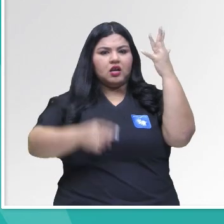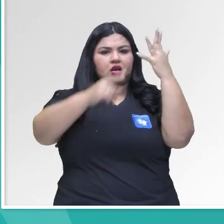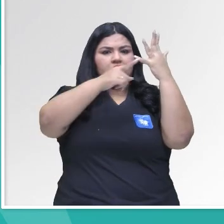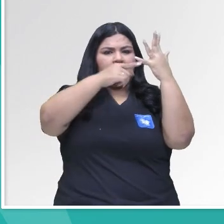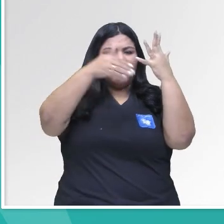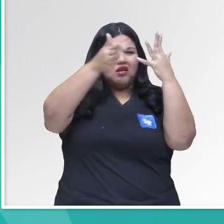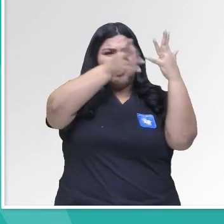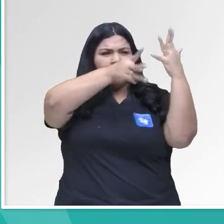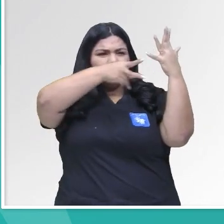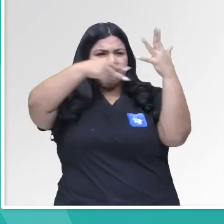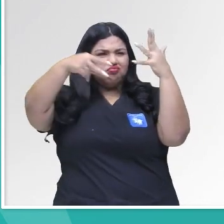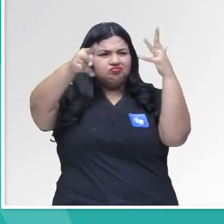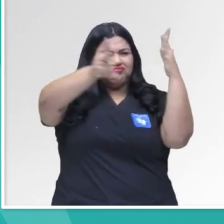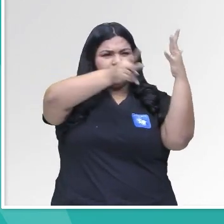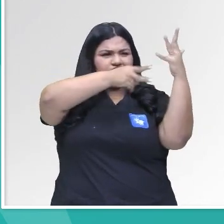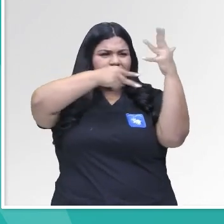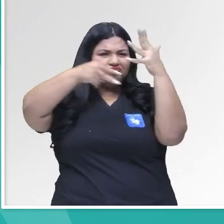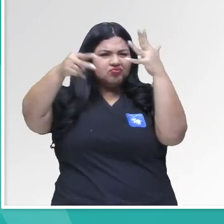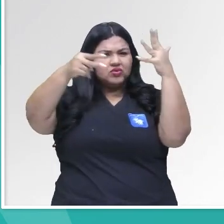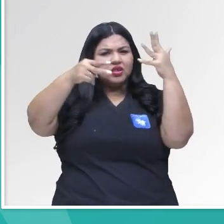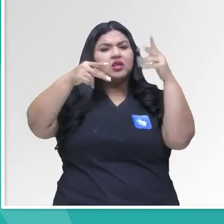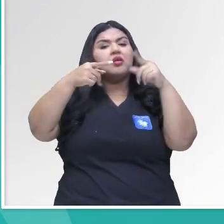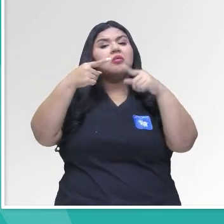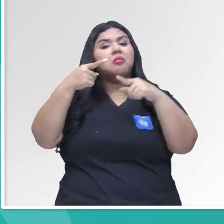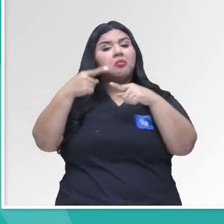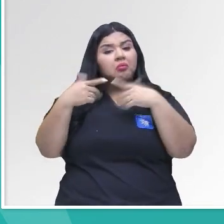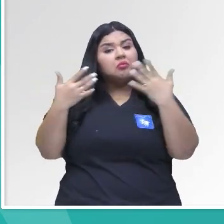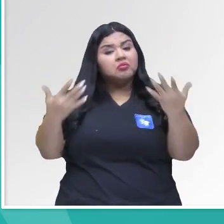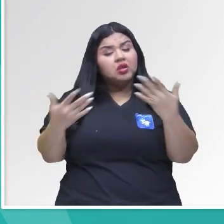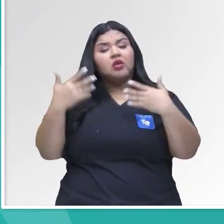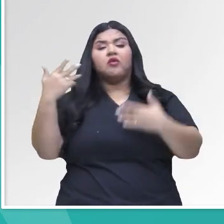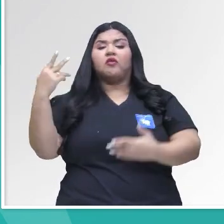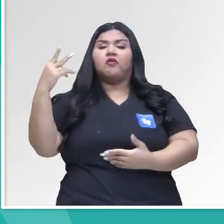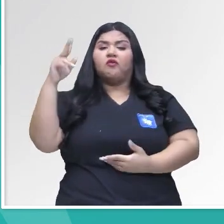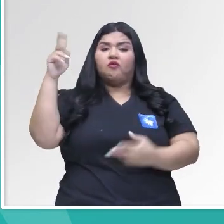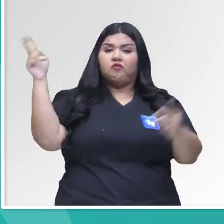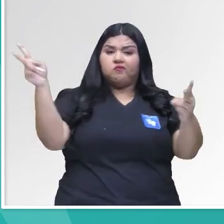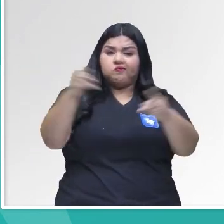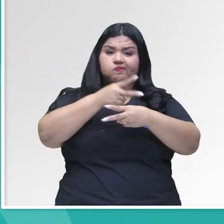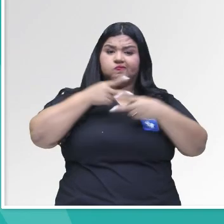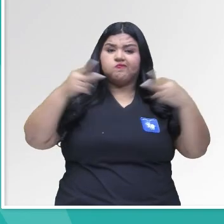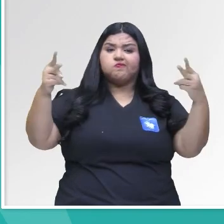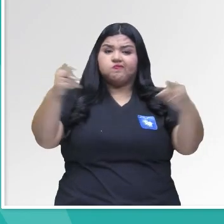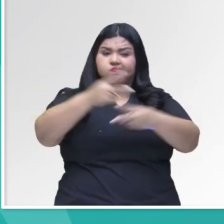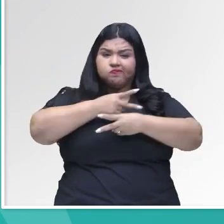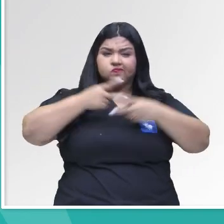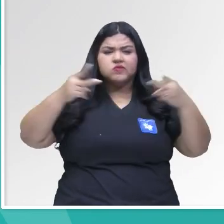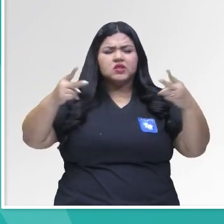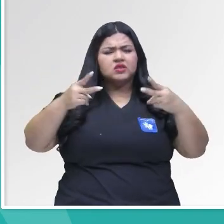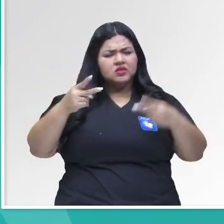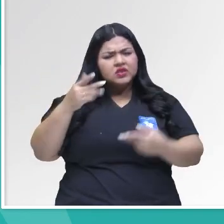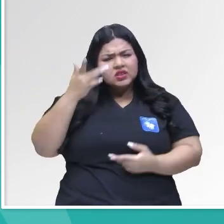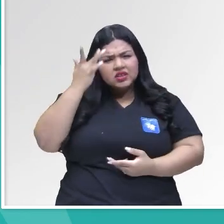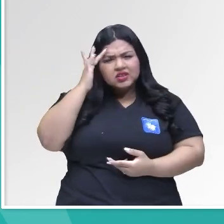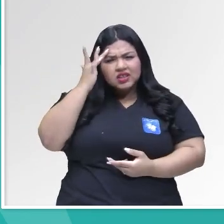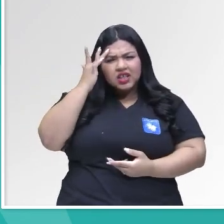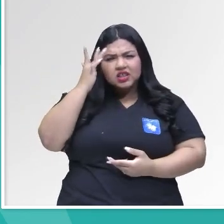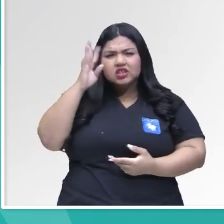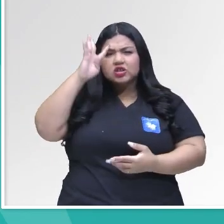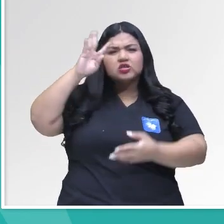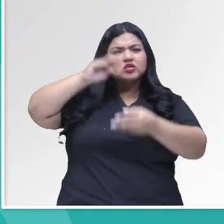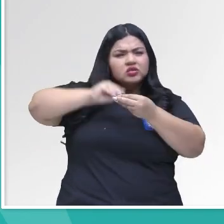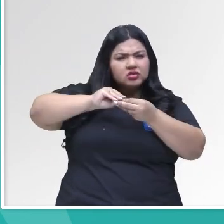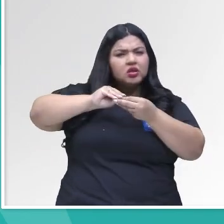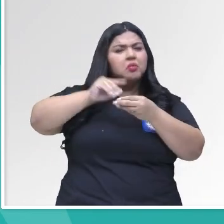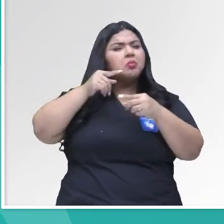portanto venta muito. Portanto venta muito. É uma conclusão? O que você acha? Eu estou tirando uma conclusão pelo que eu